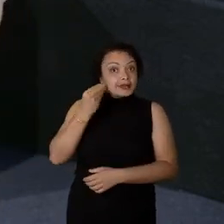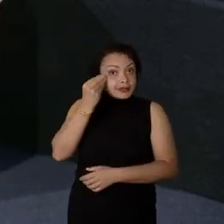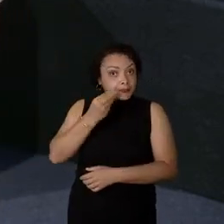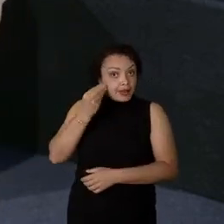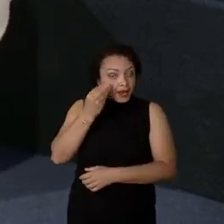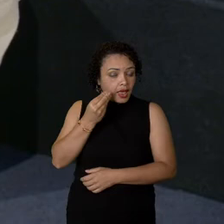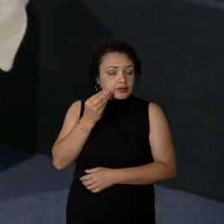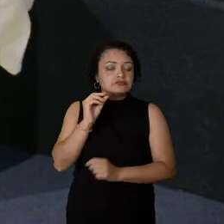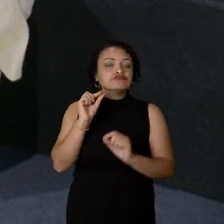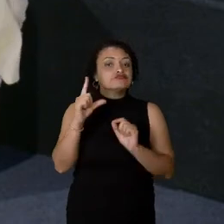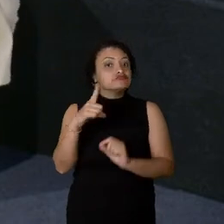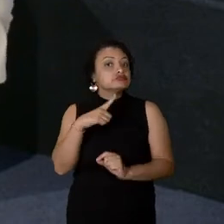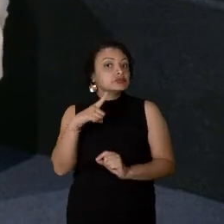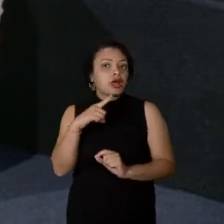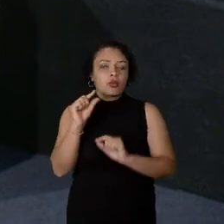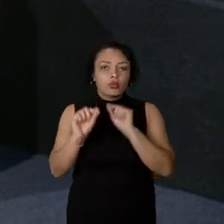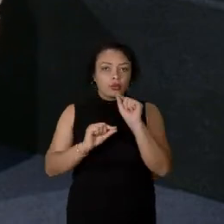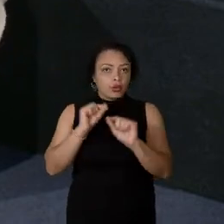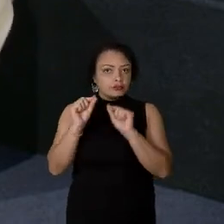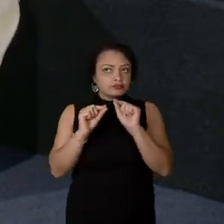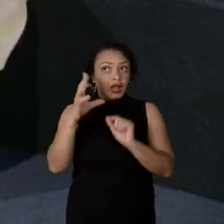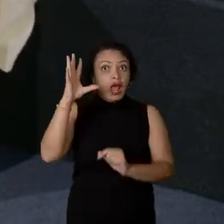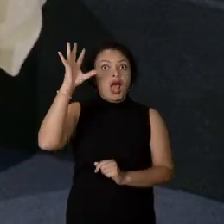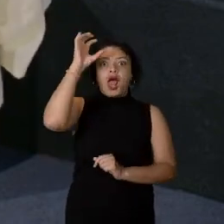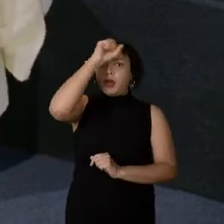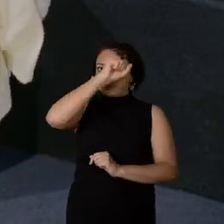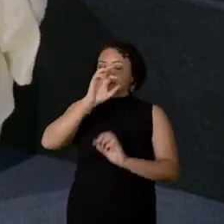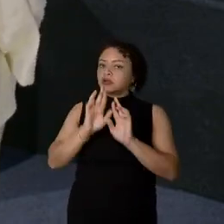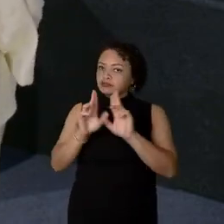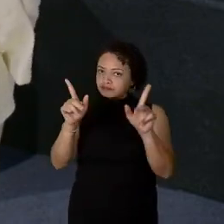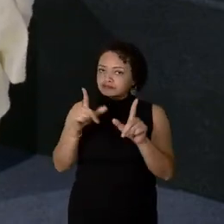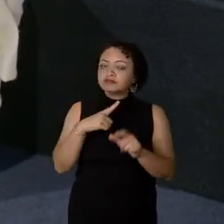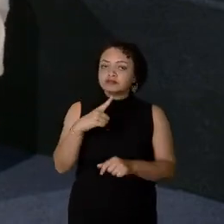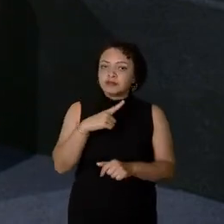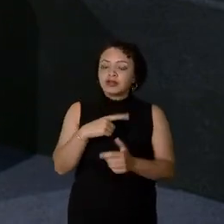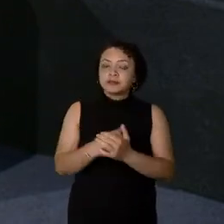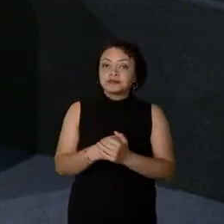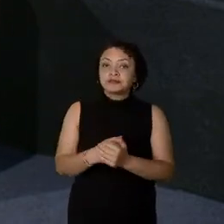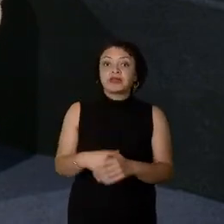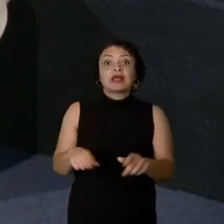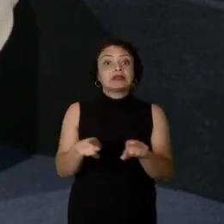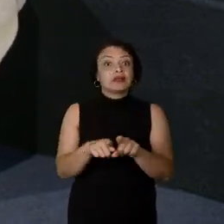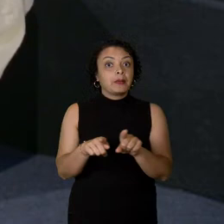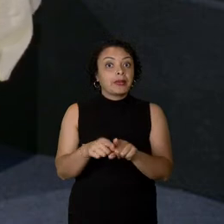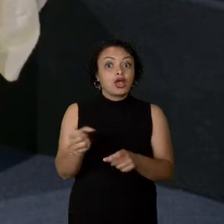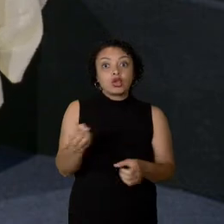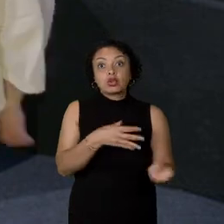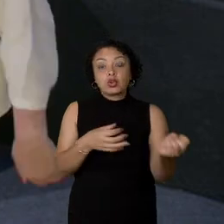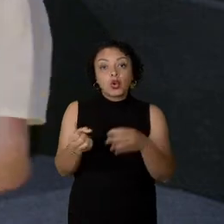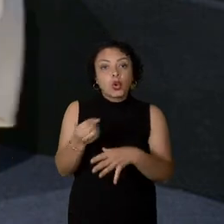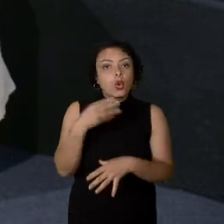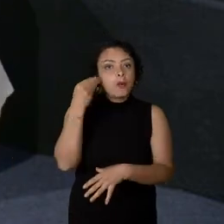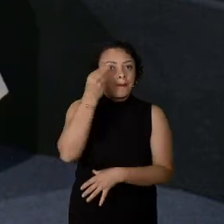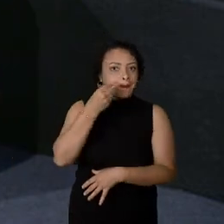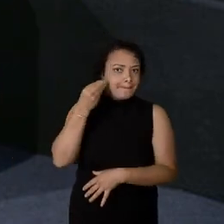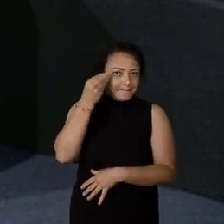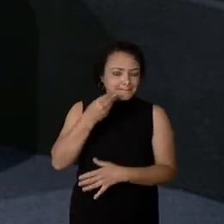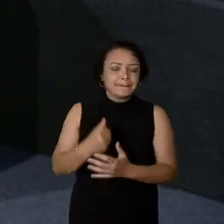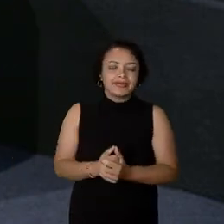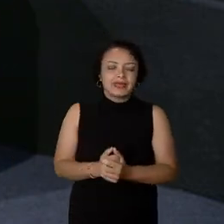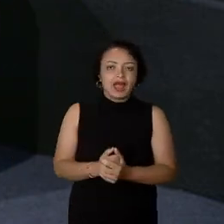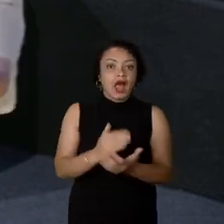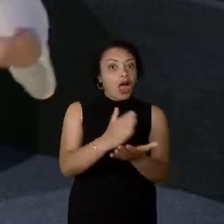trouxeram muitos aprendizados e muitas experiências novas. Muitos de vocês